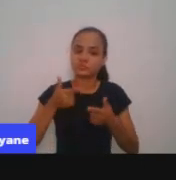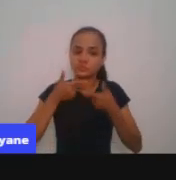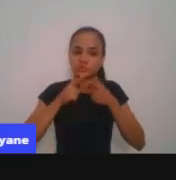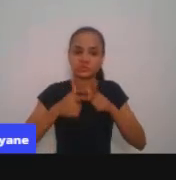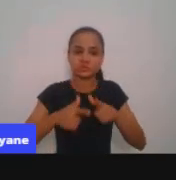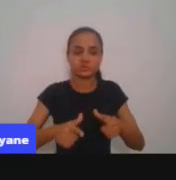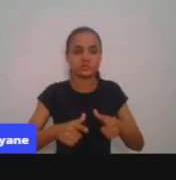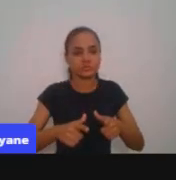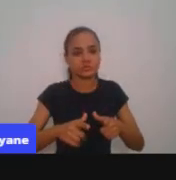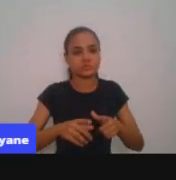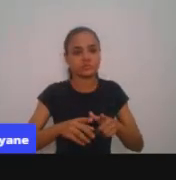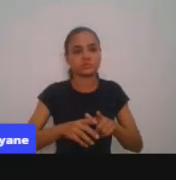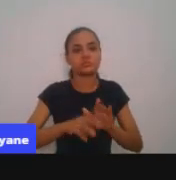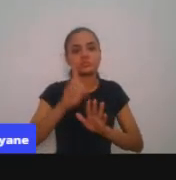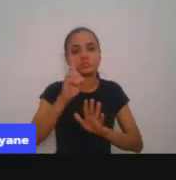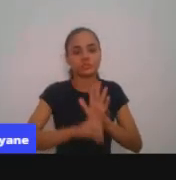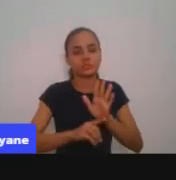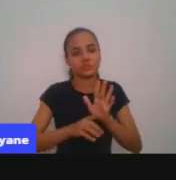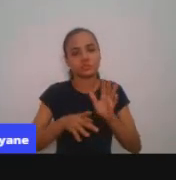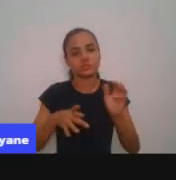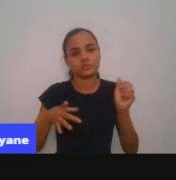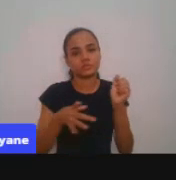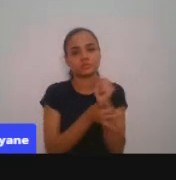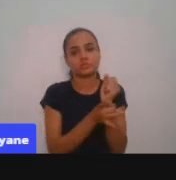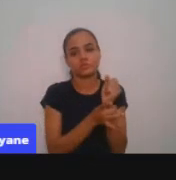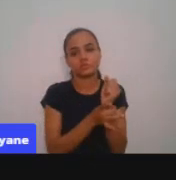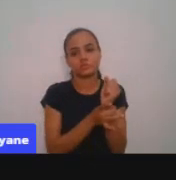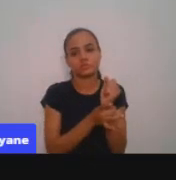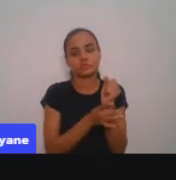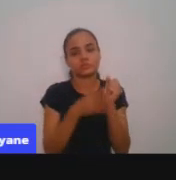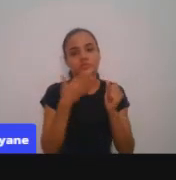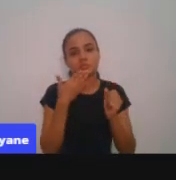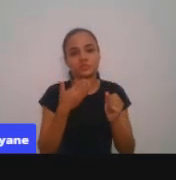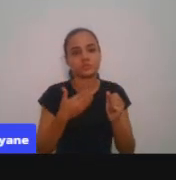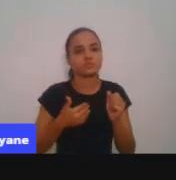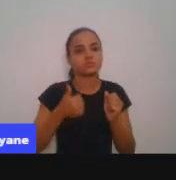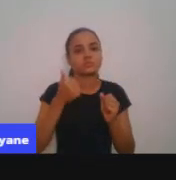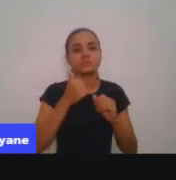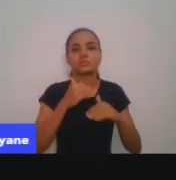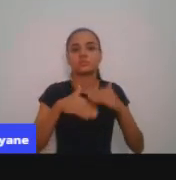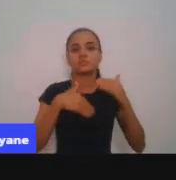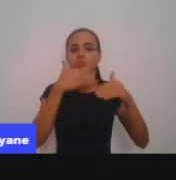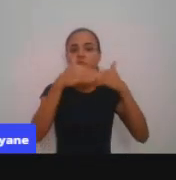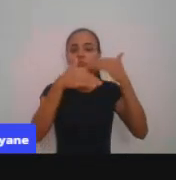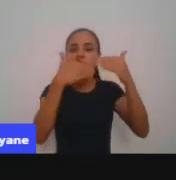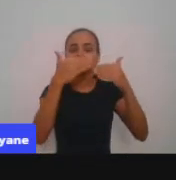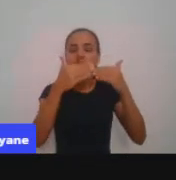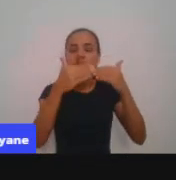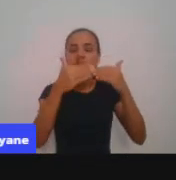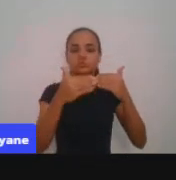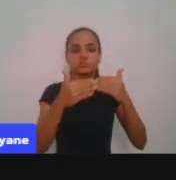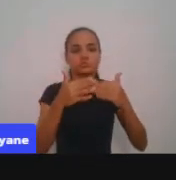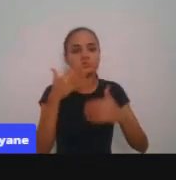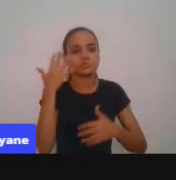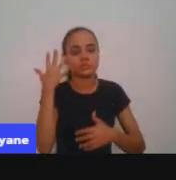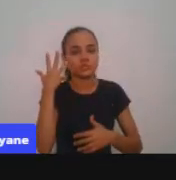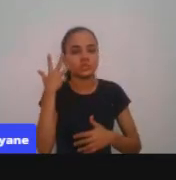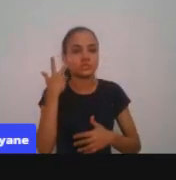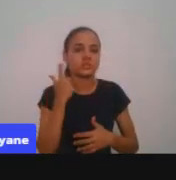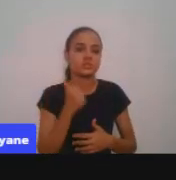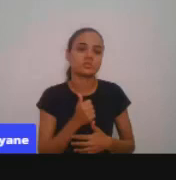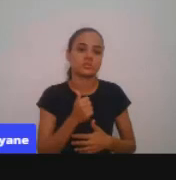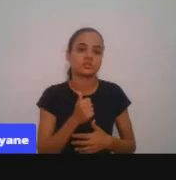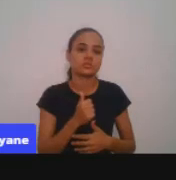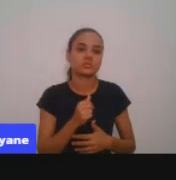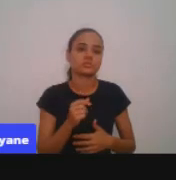garantia de direitos que continuam sendo as melhores formas de aprendizagem e desenvolvimento para as nossas crianças. Não é apenas porque a gente quer,